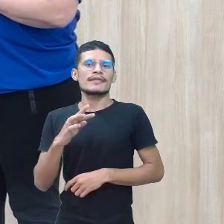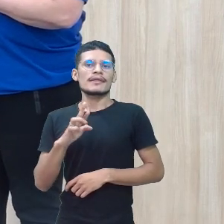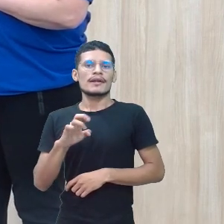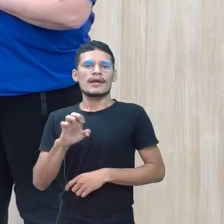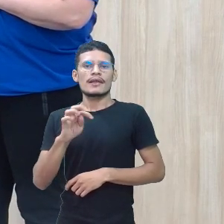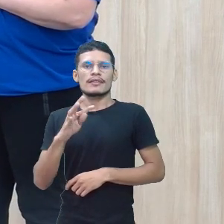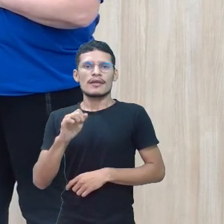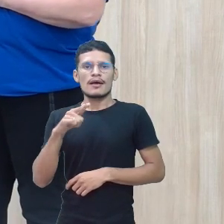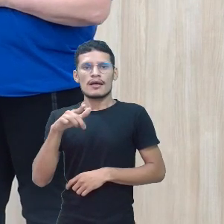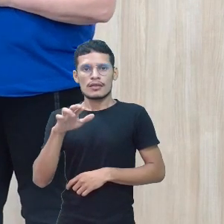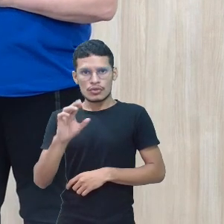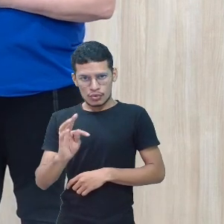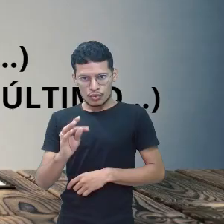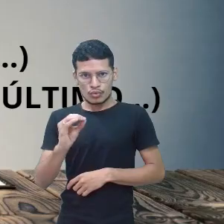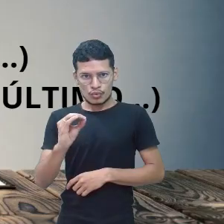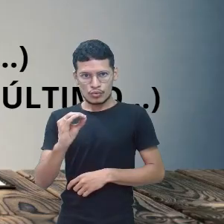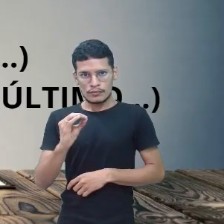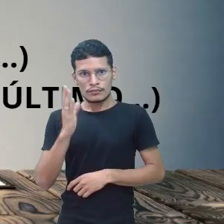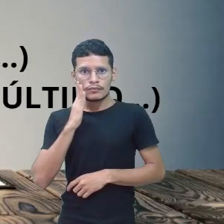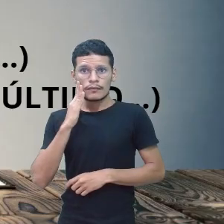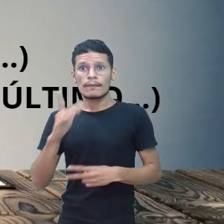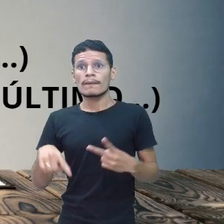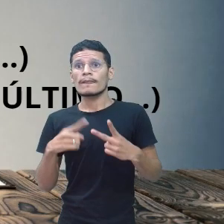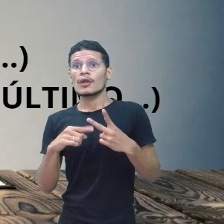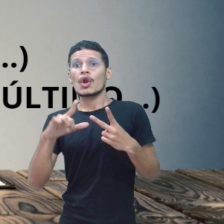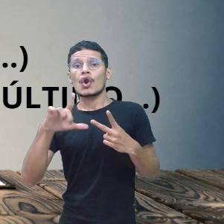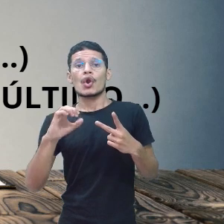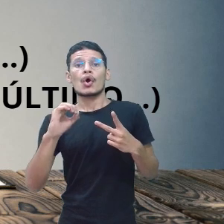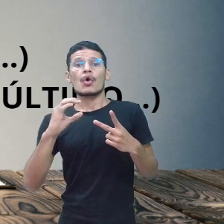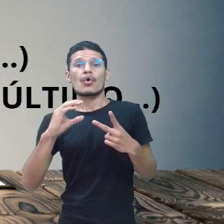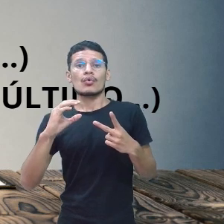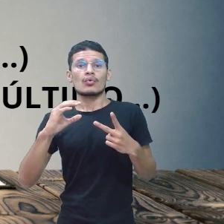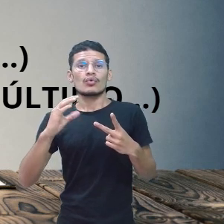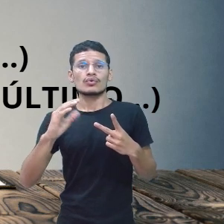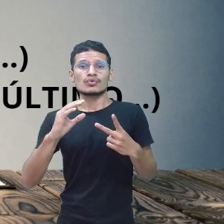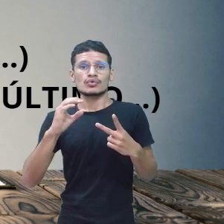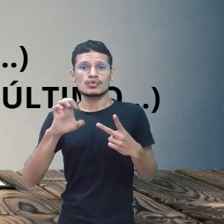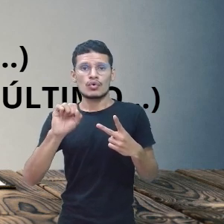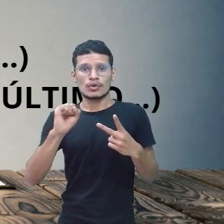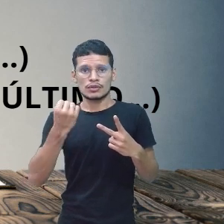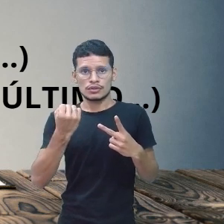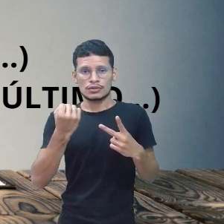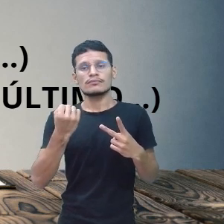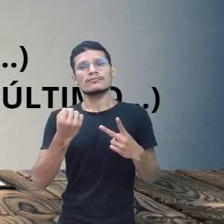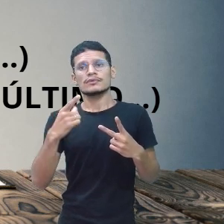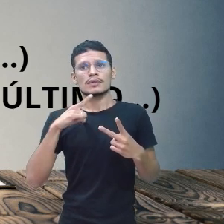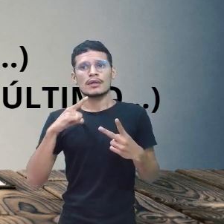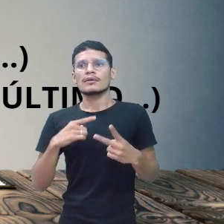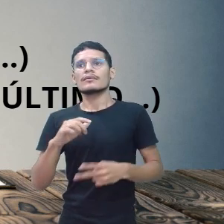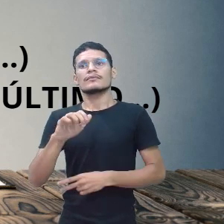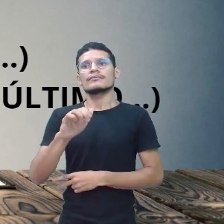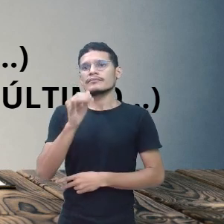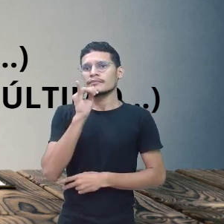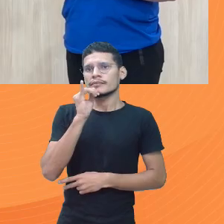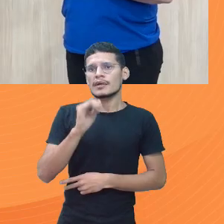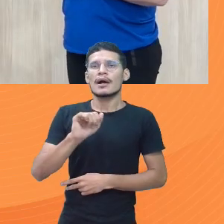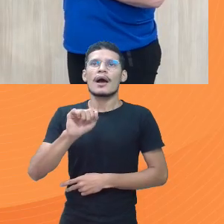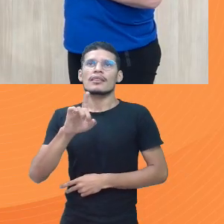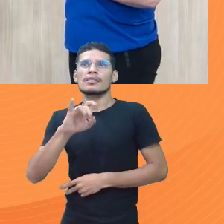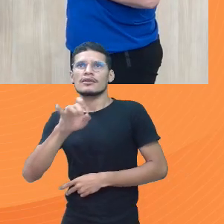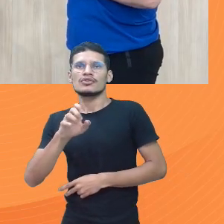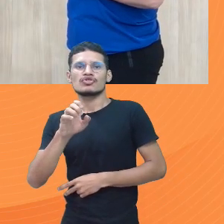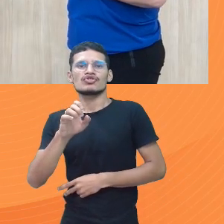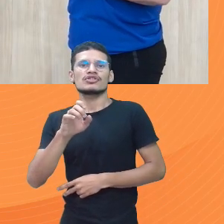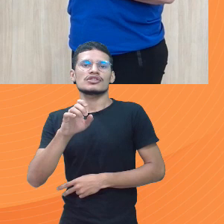Nós temos também aquelas locuções, né? Adjetivas, conjuncionais. Eu apresentei essa porque assim,